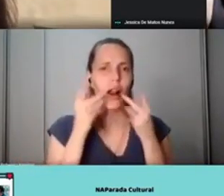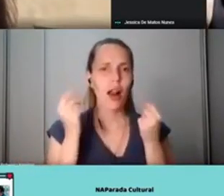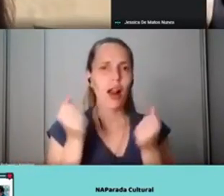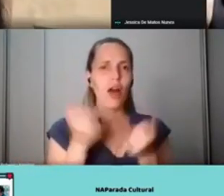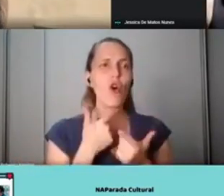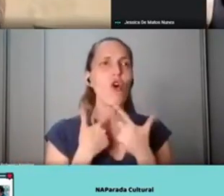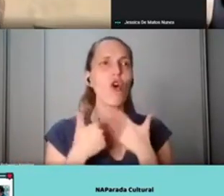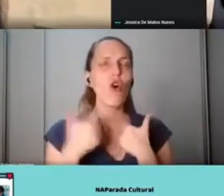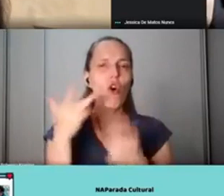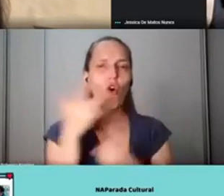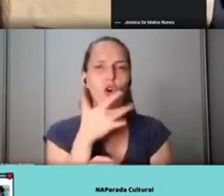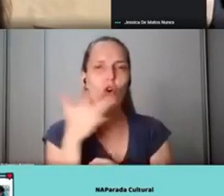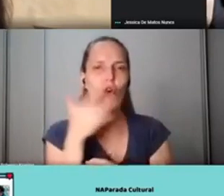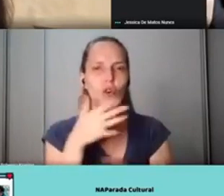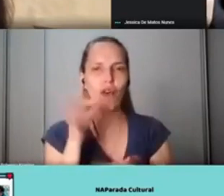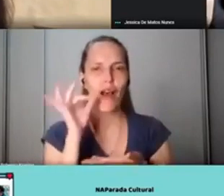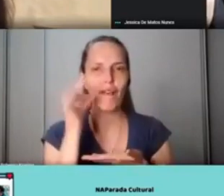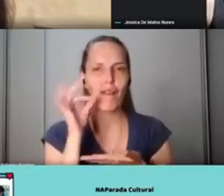diferente. É.